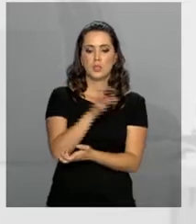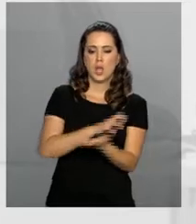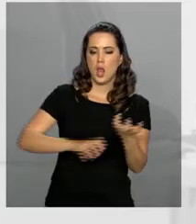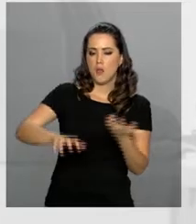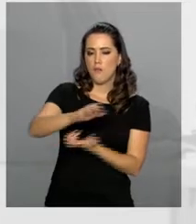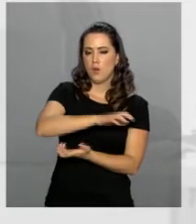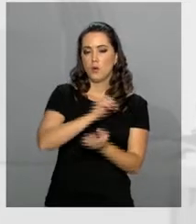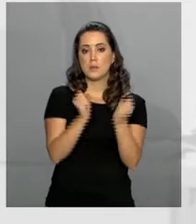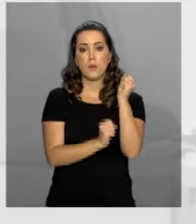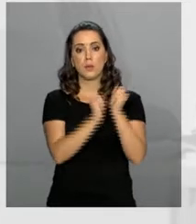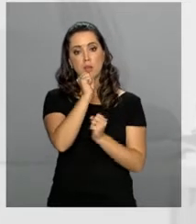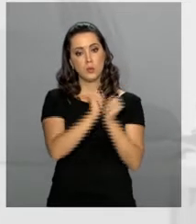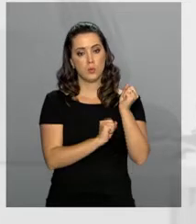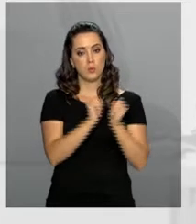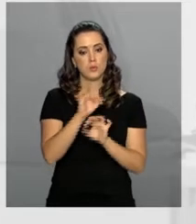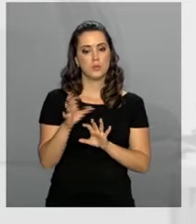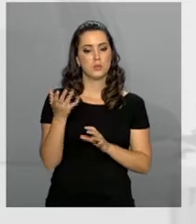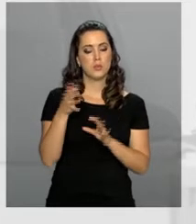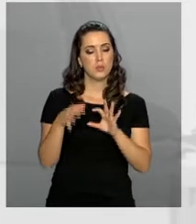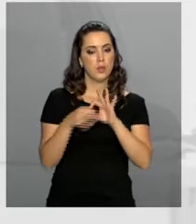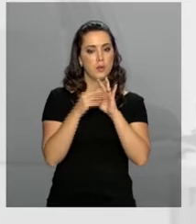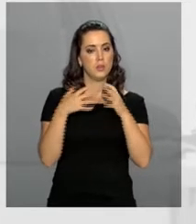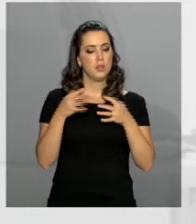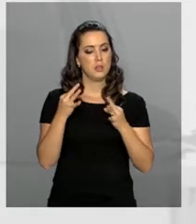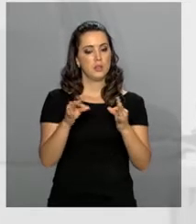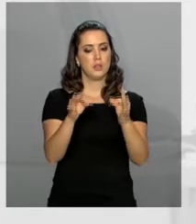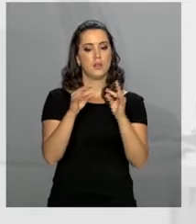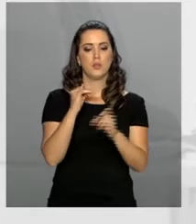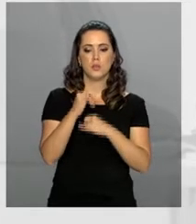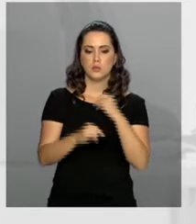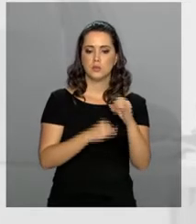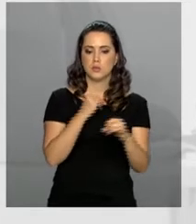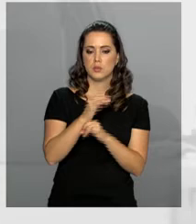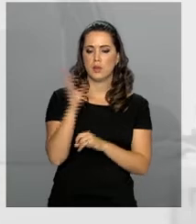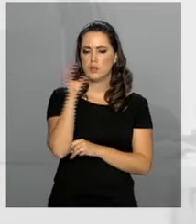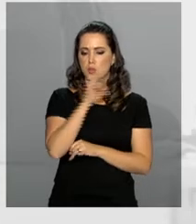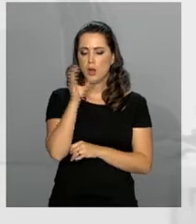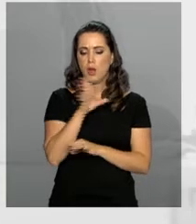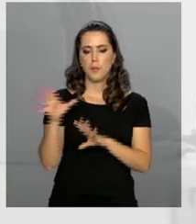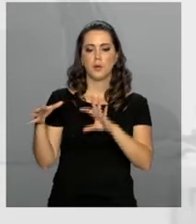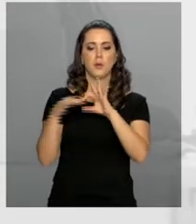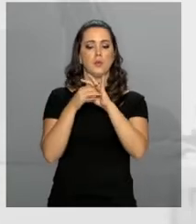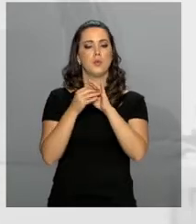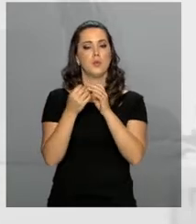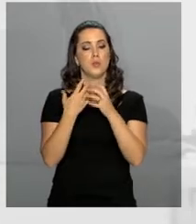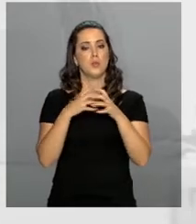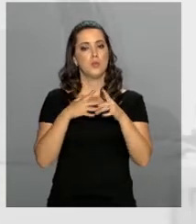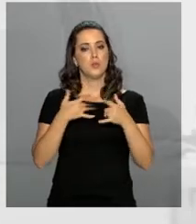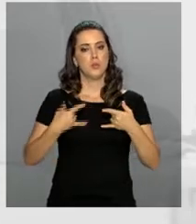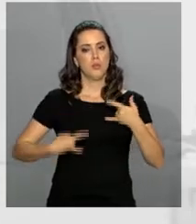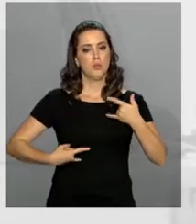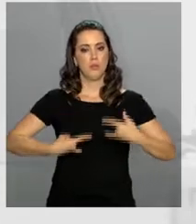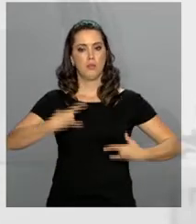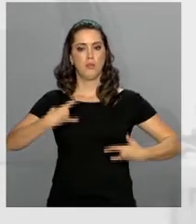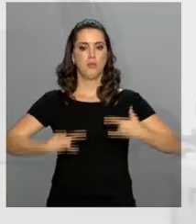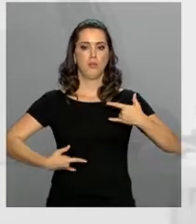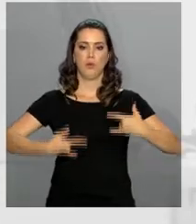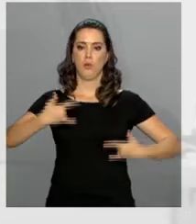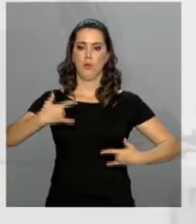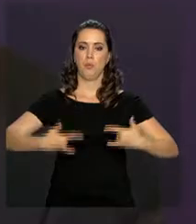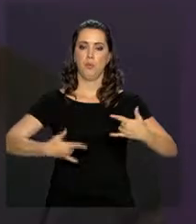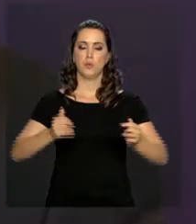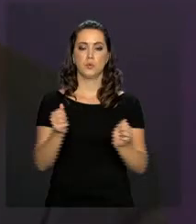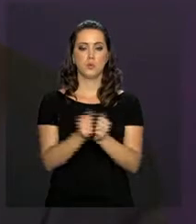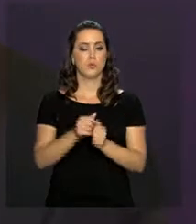que prioriza a fusão de tecnologias internet a rápida e integração de robôs com as atividades do dia a dia